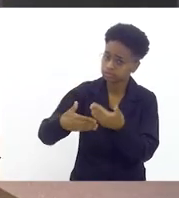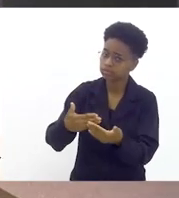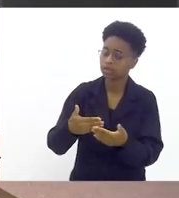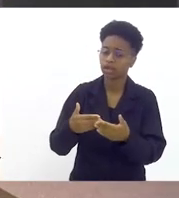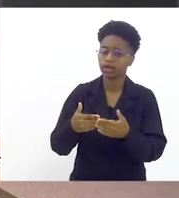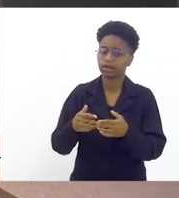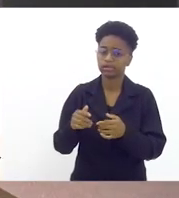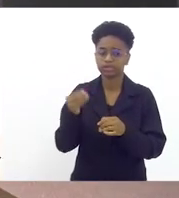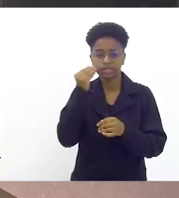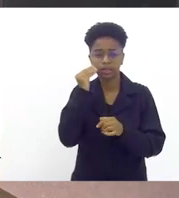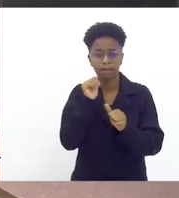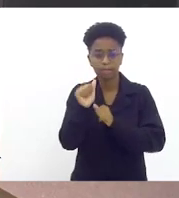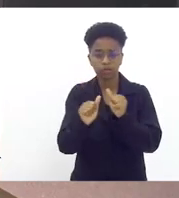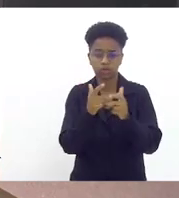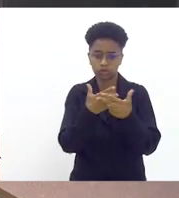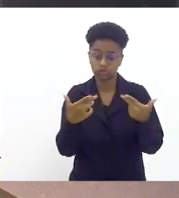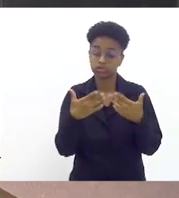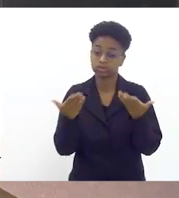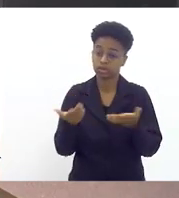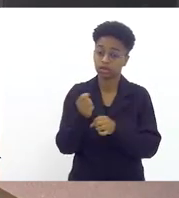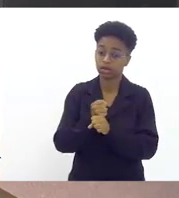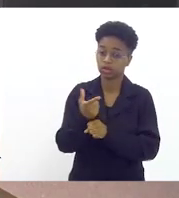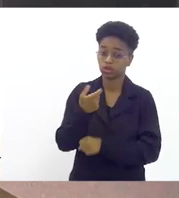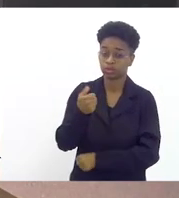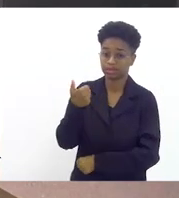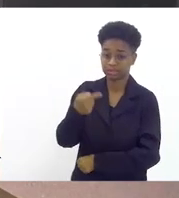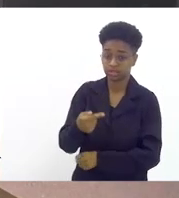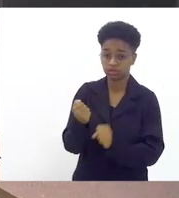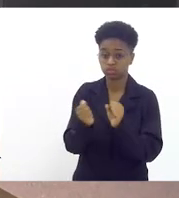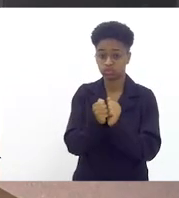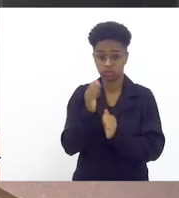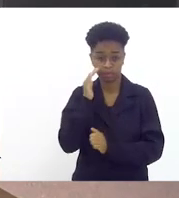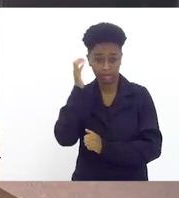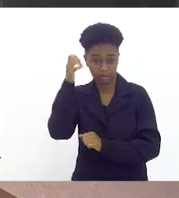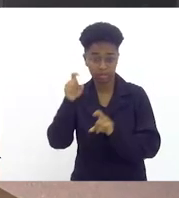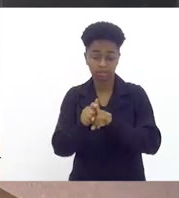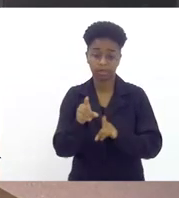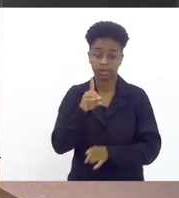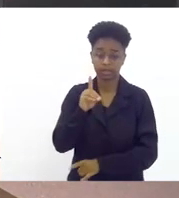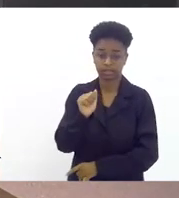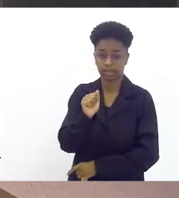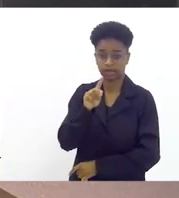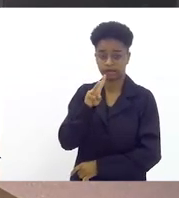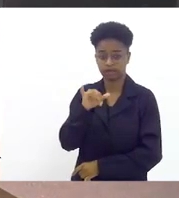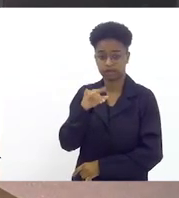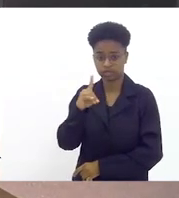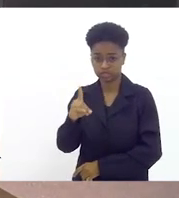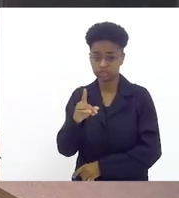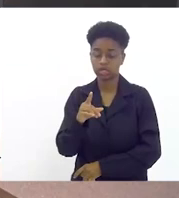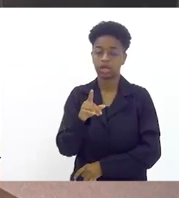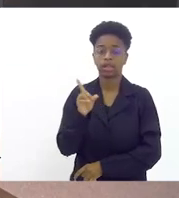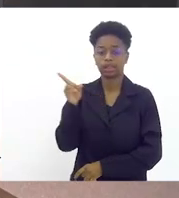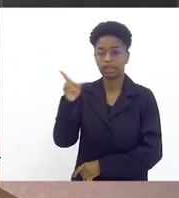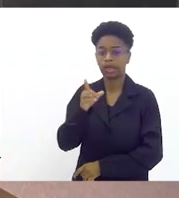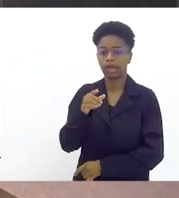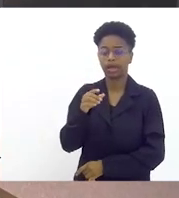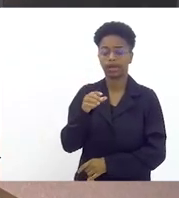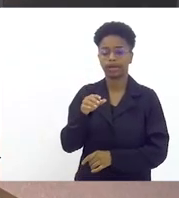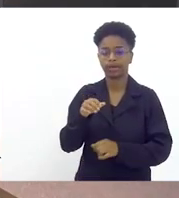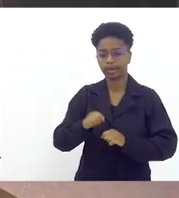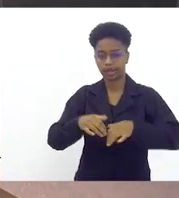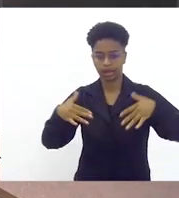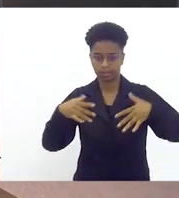coisas mudarem. Então, lá em 2017, junto com Marielle Franco e David Miranda na Câmara Municipal do Rio, foi um processo muito desafiador, né, porque